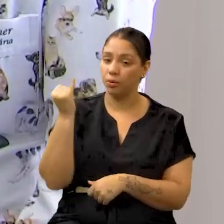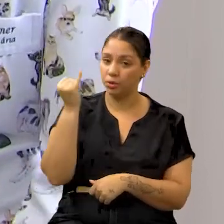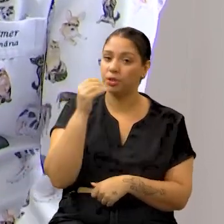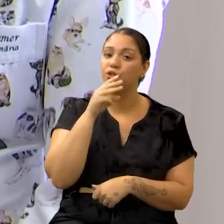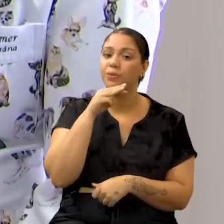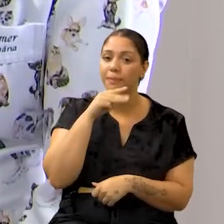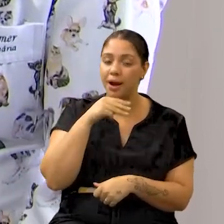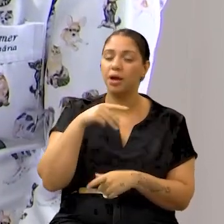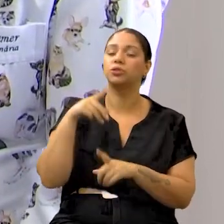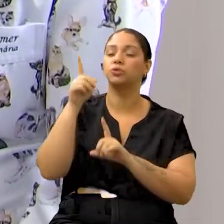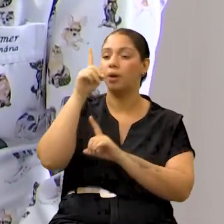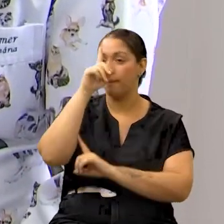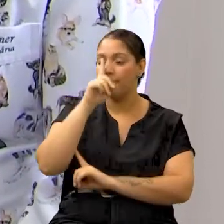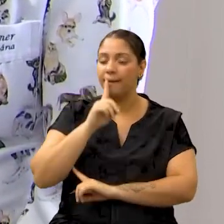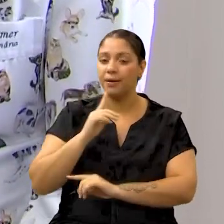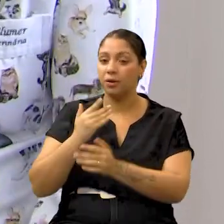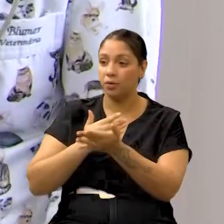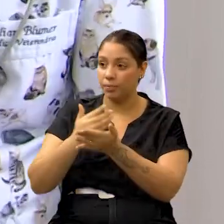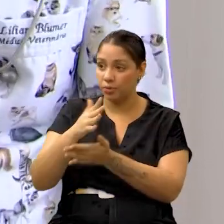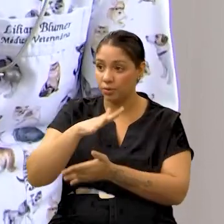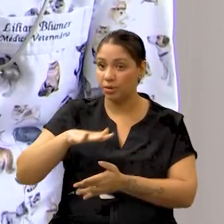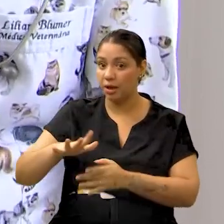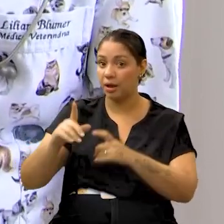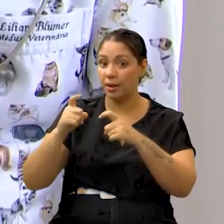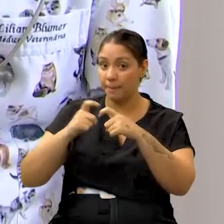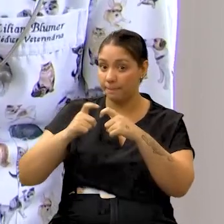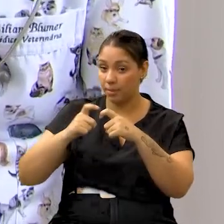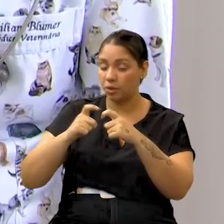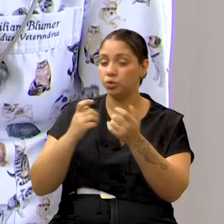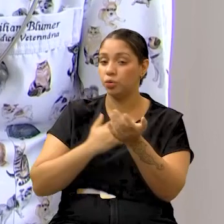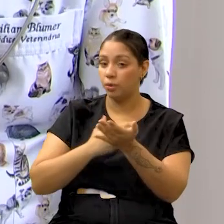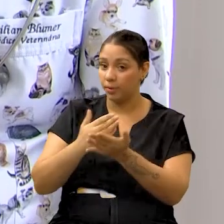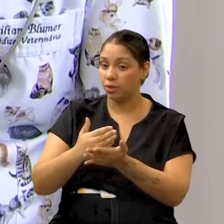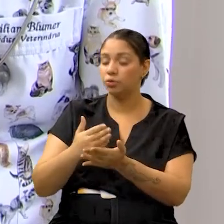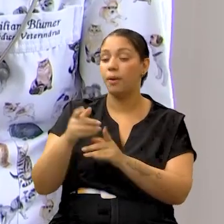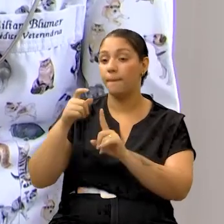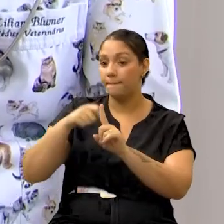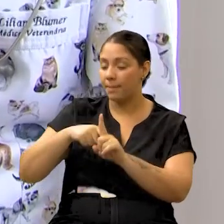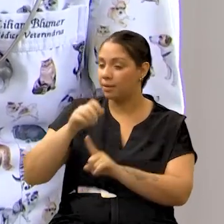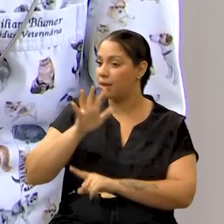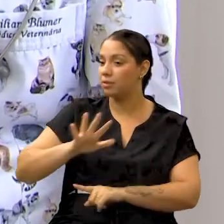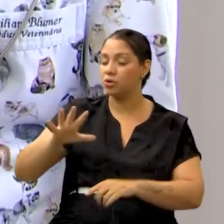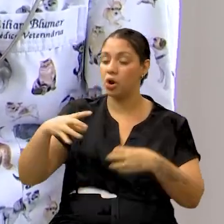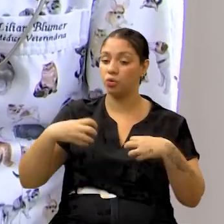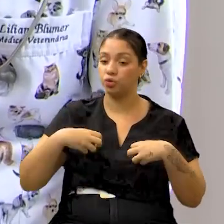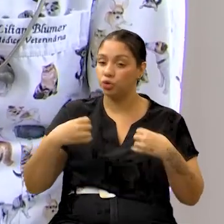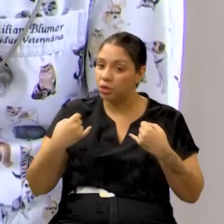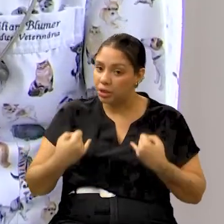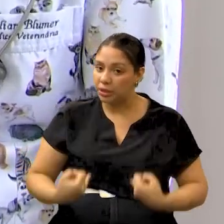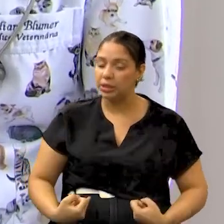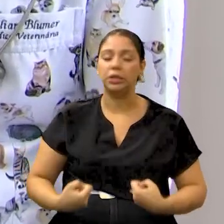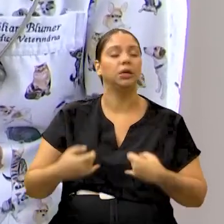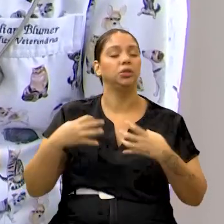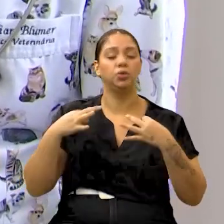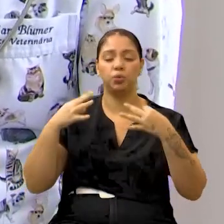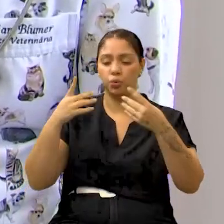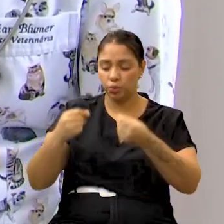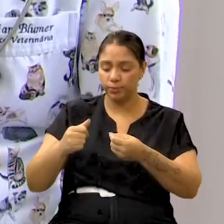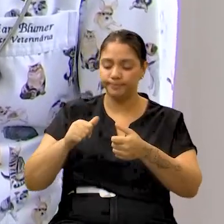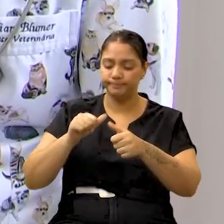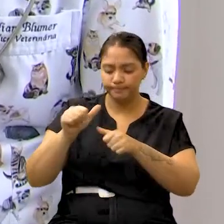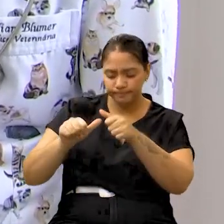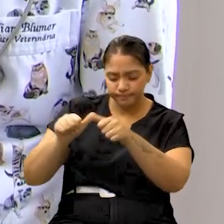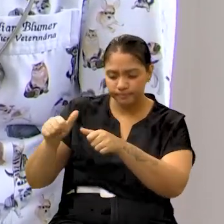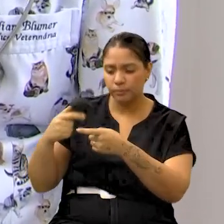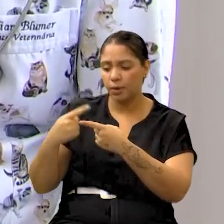Amarelo começou na medicina, né? Então é o mês mundial de saúde dos rins e todos os trabalhos decorrentes